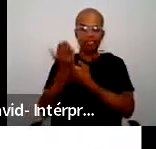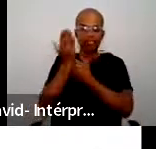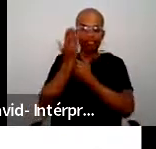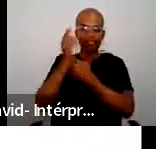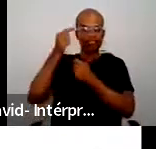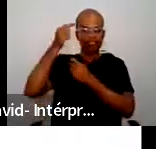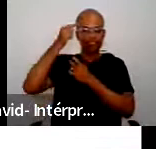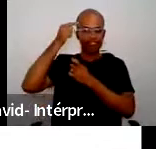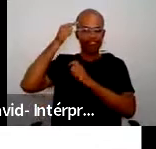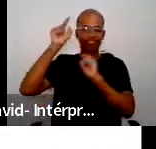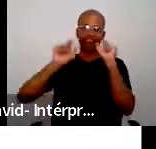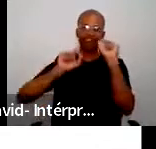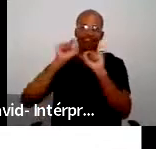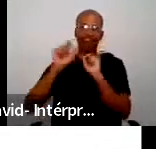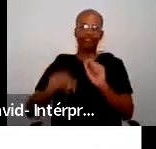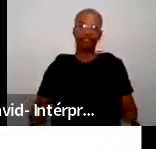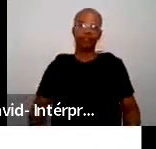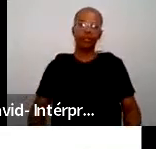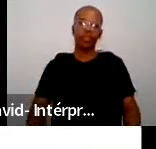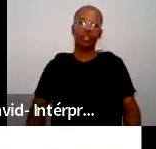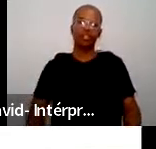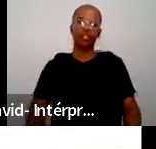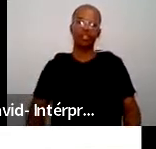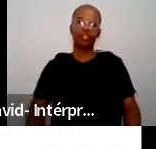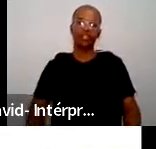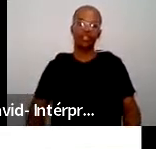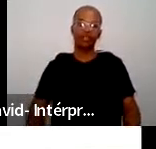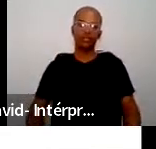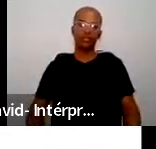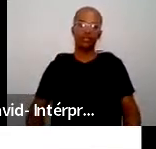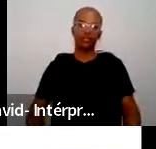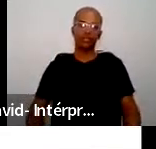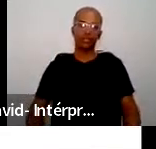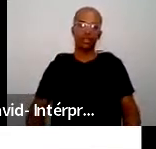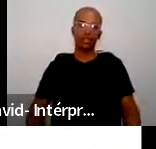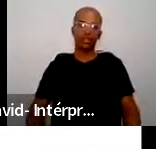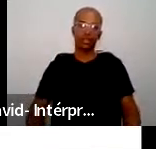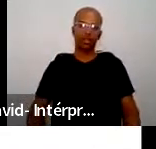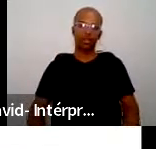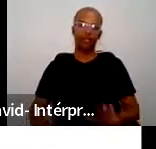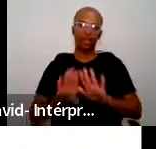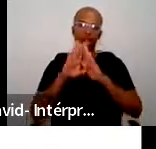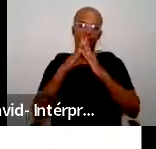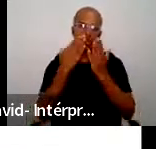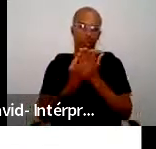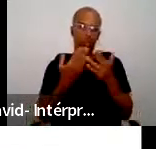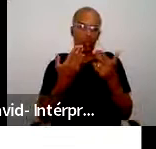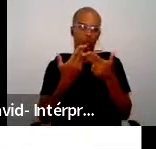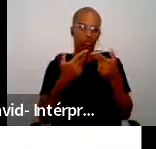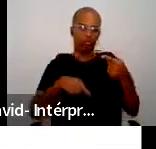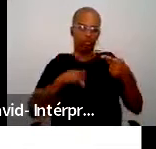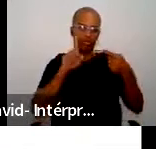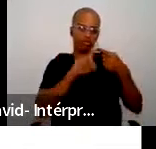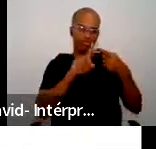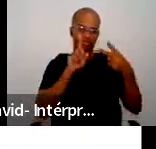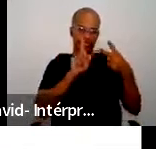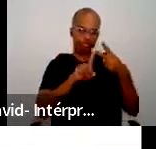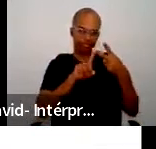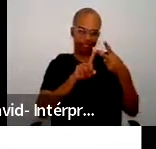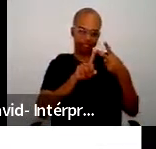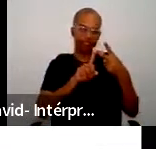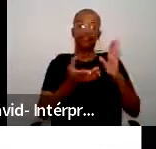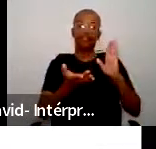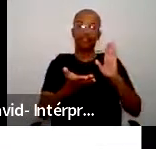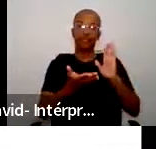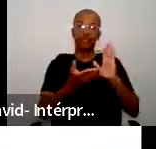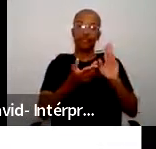conhecem, A Escola, uma Questão Pública, do Silvio Galo e do Samuel Mendonça, e nesse livro há uma